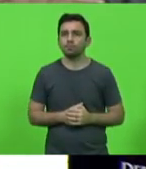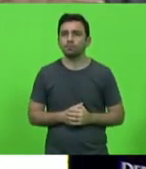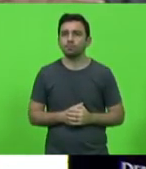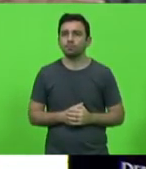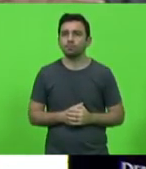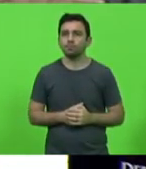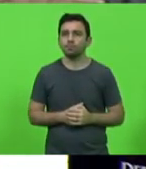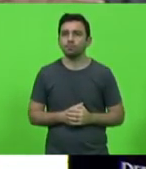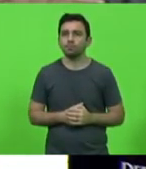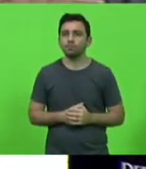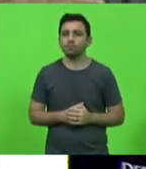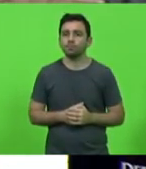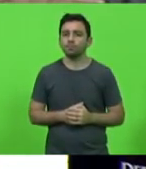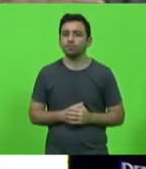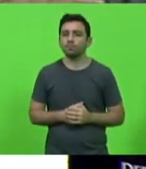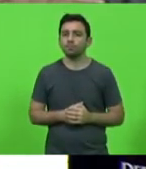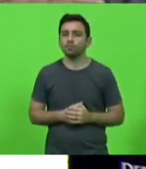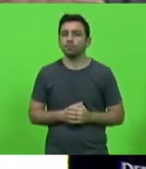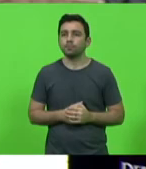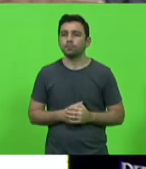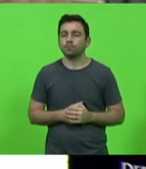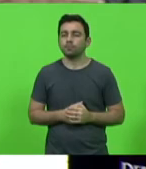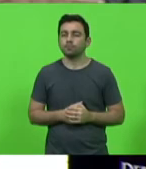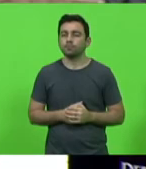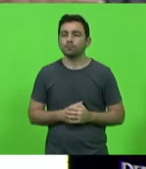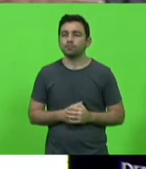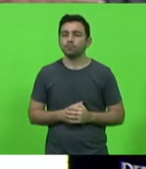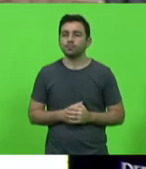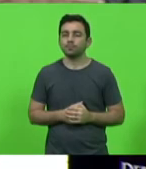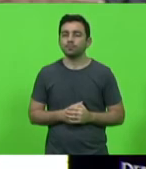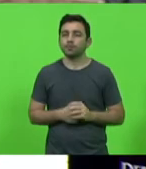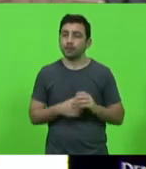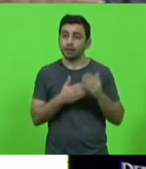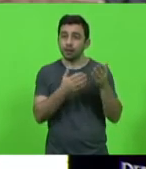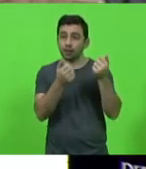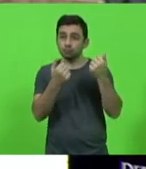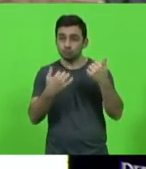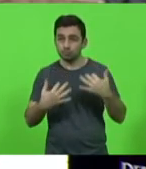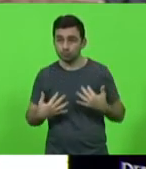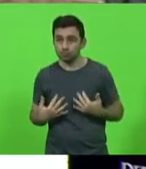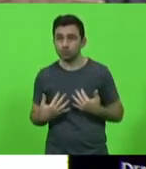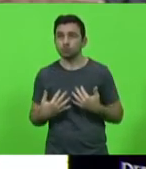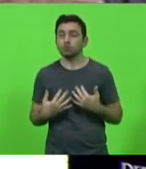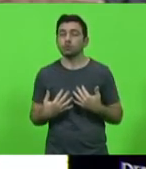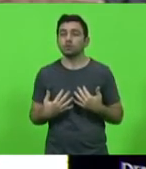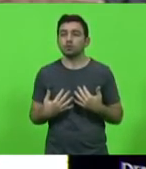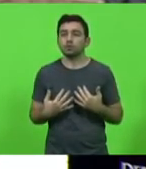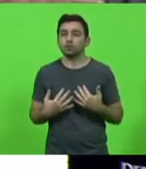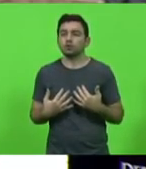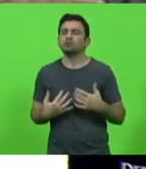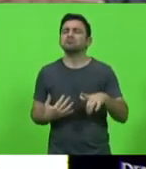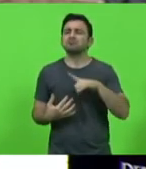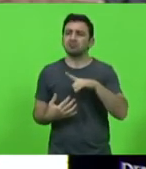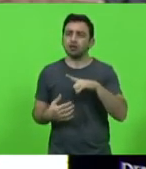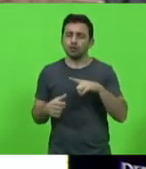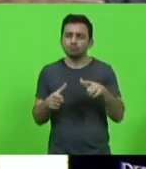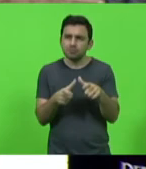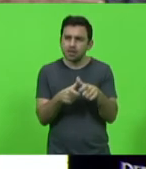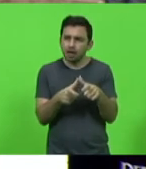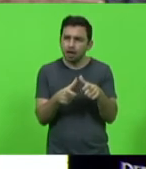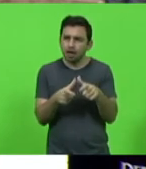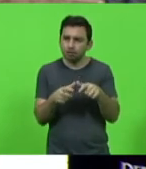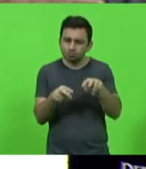Mais 2 minutos, deputada. Muito obrigada. E ele nos relatava isso, que eles têm uma pequena propriedade, queriam aumentar